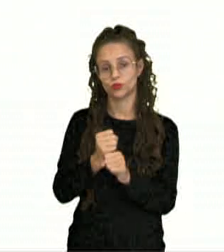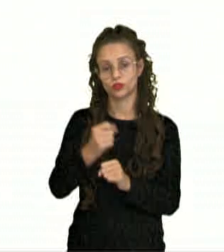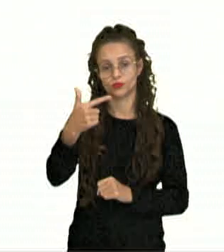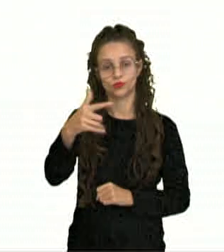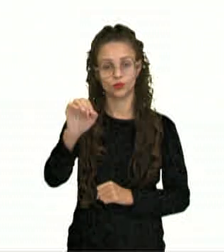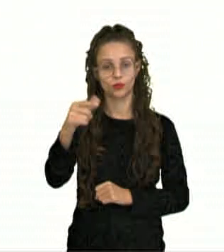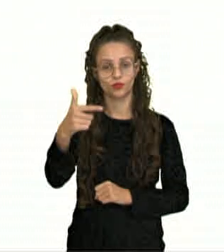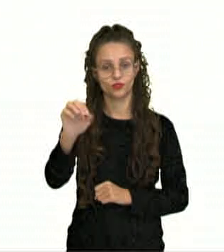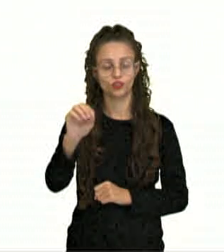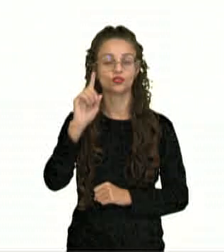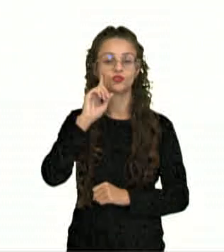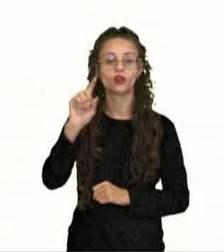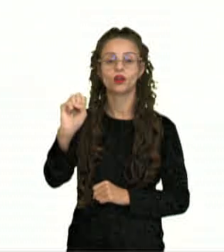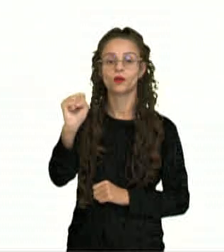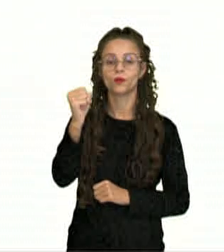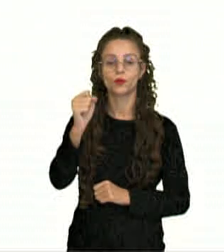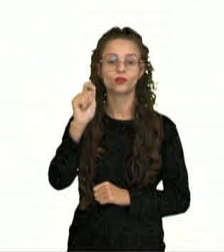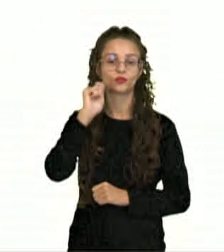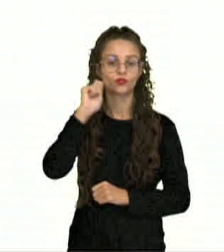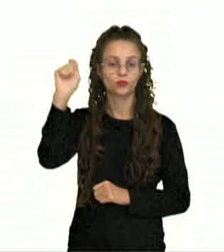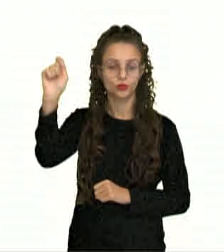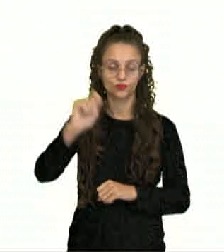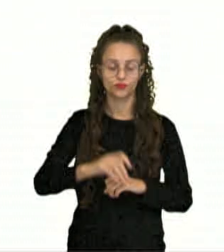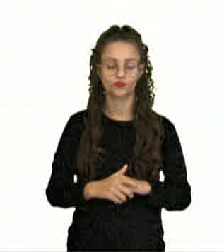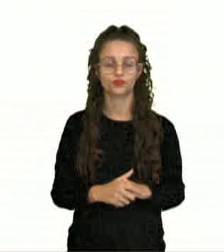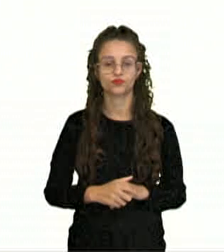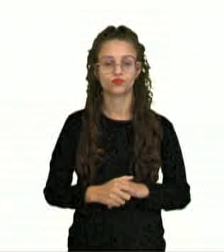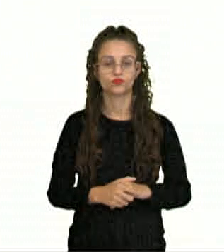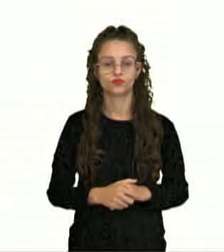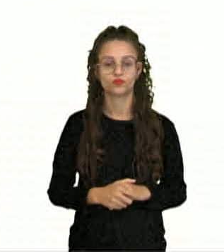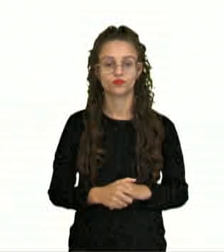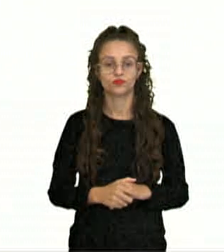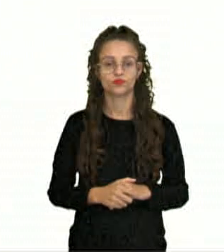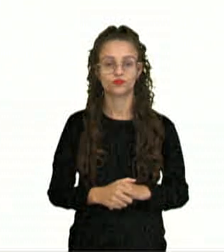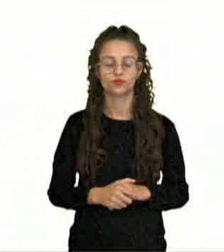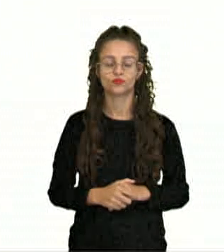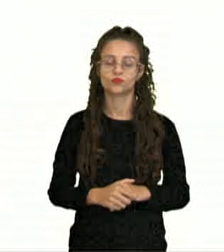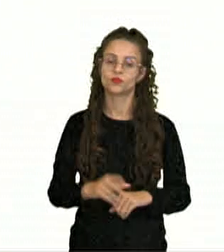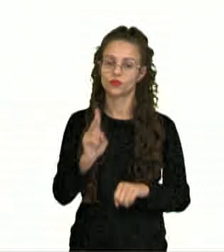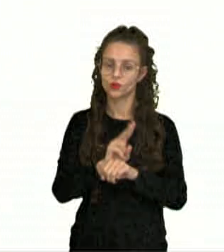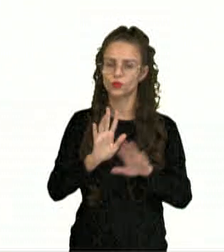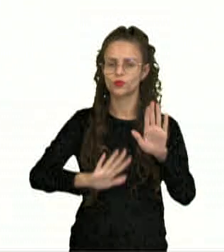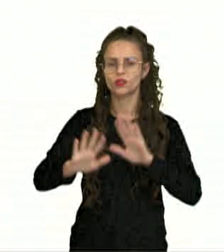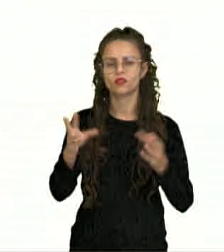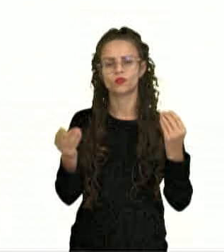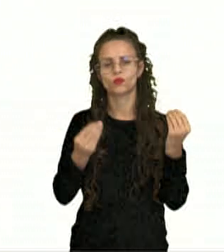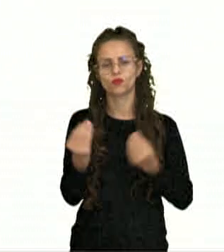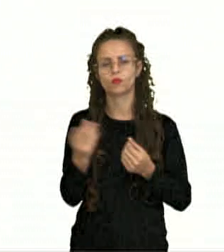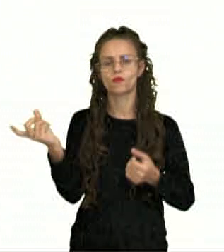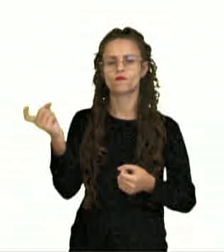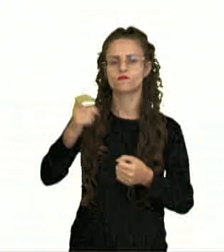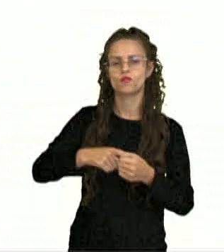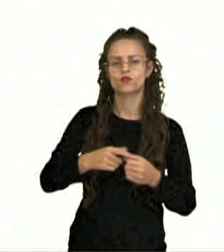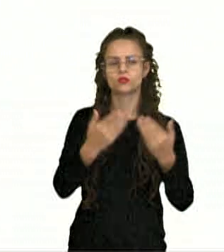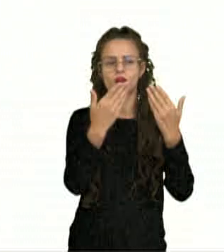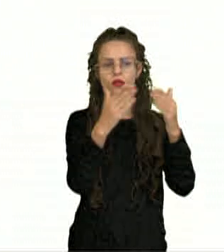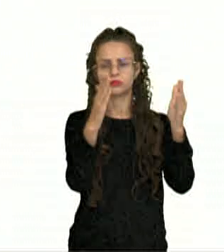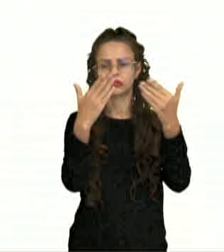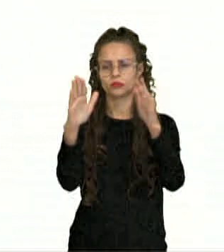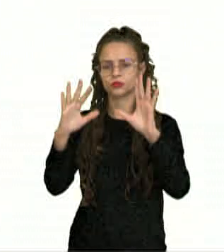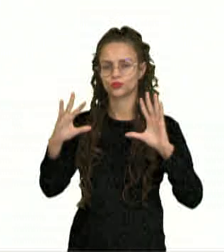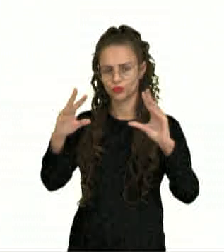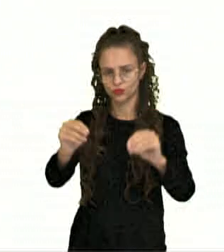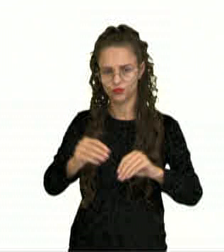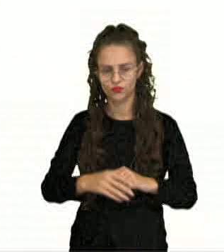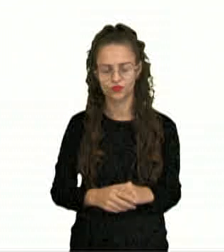2020, do dia 8 de abril de 2020. O cuidado para iniciar a retomada. Um